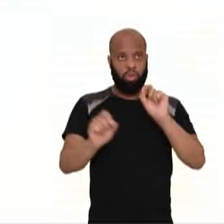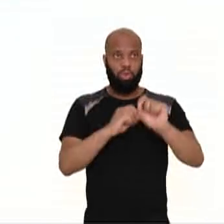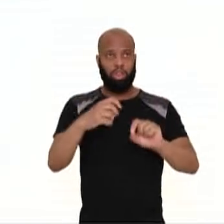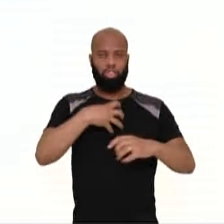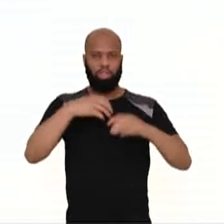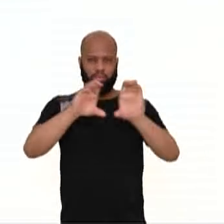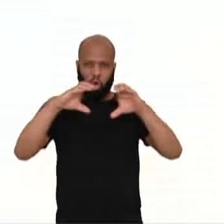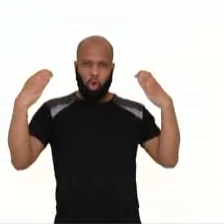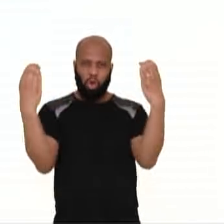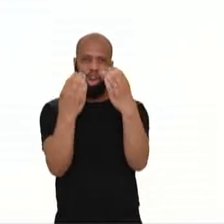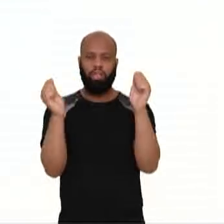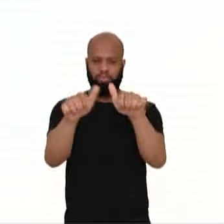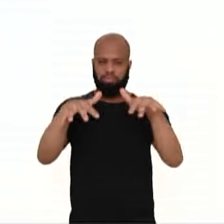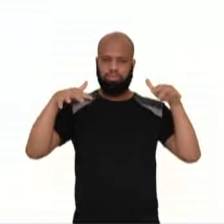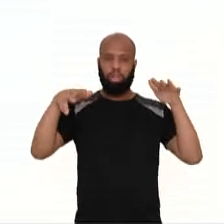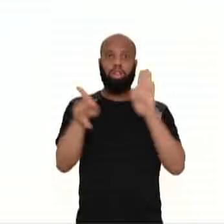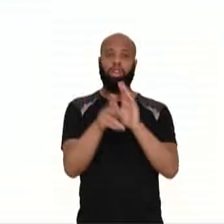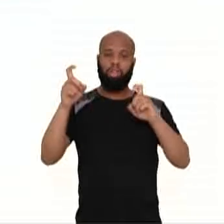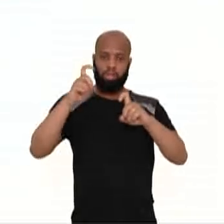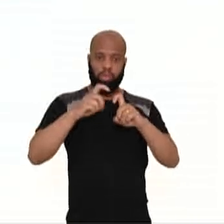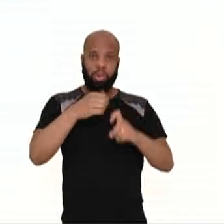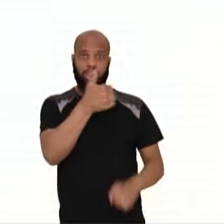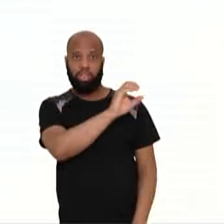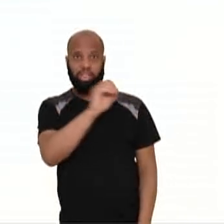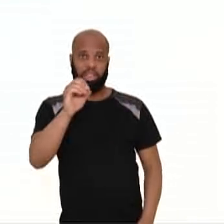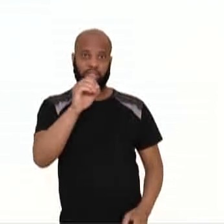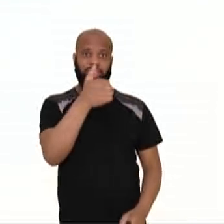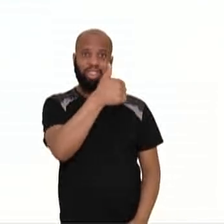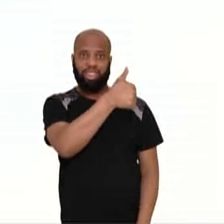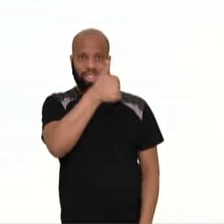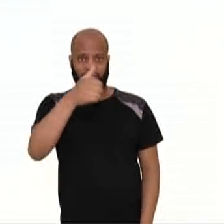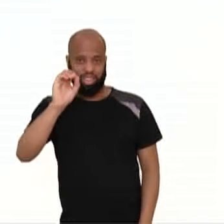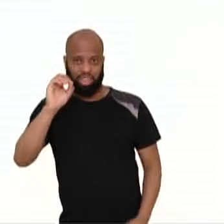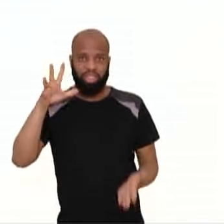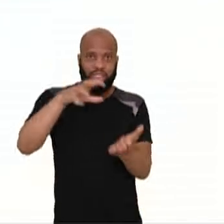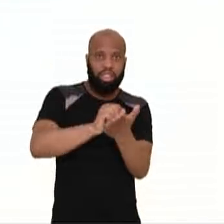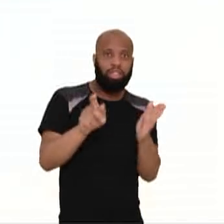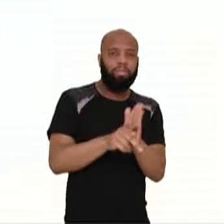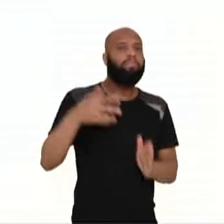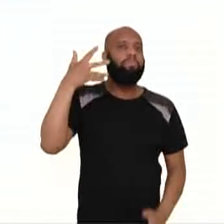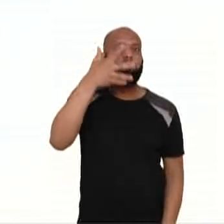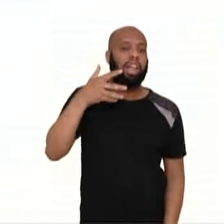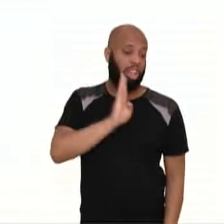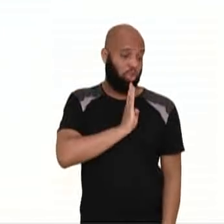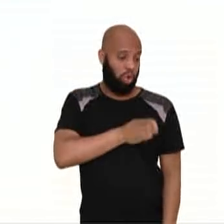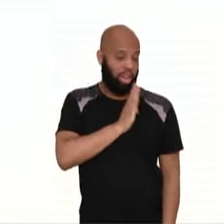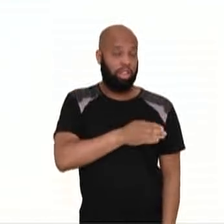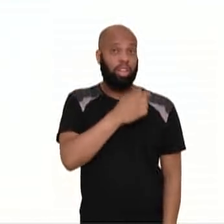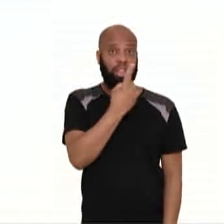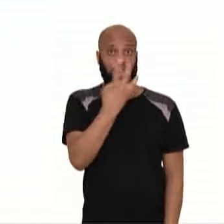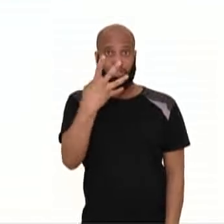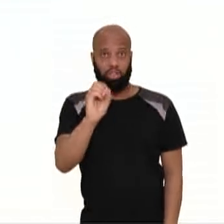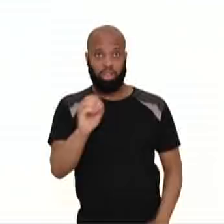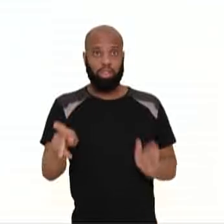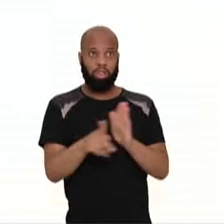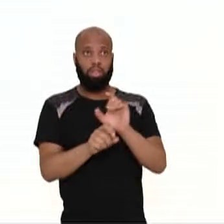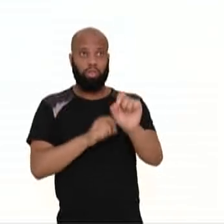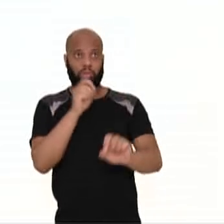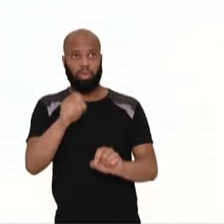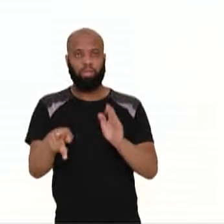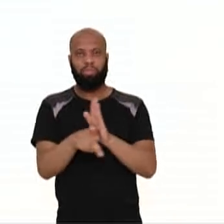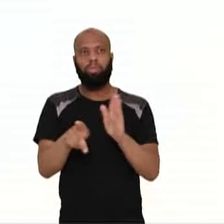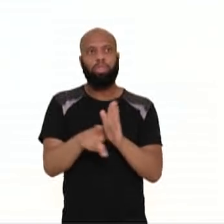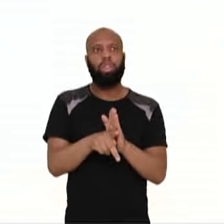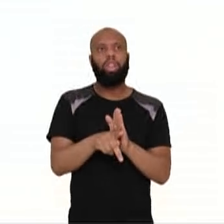para médicos, 110 se inscreveram para a palestra de cardiologia, 140 para a de